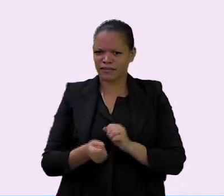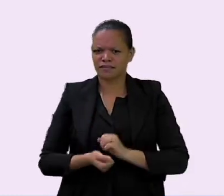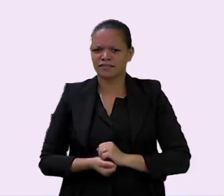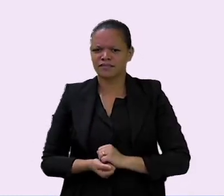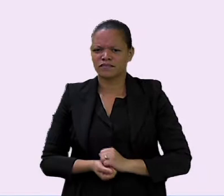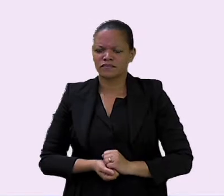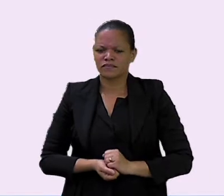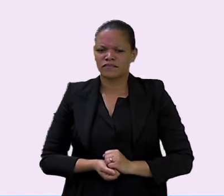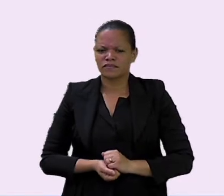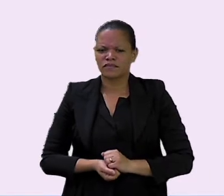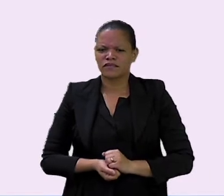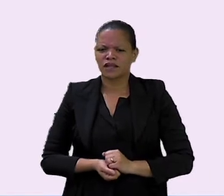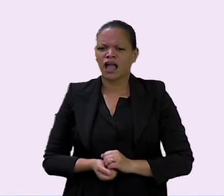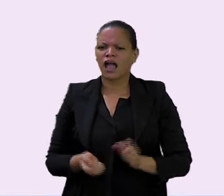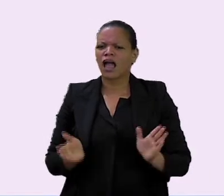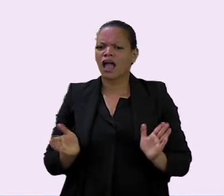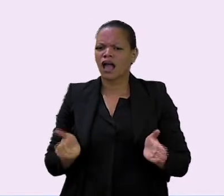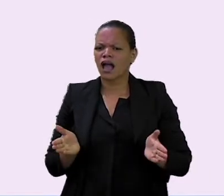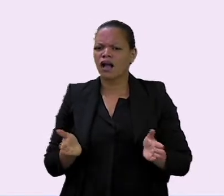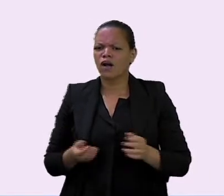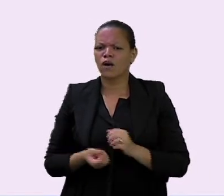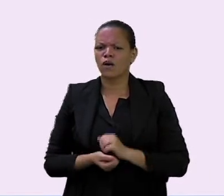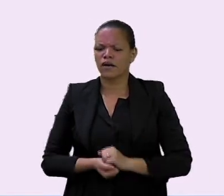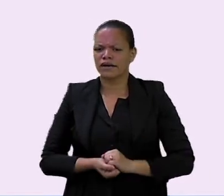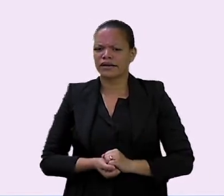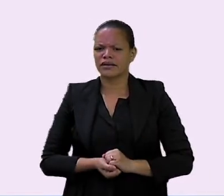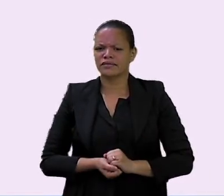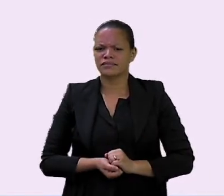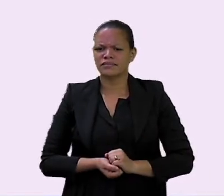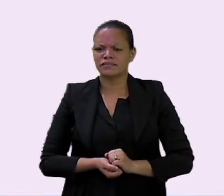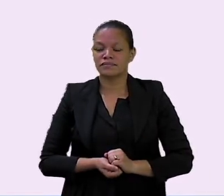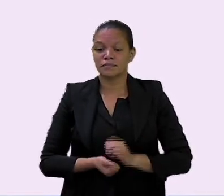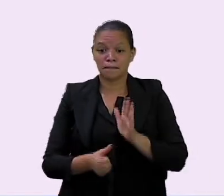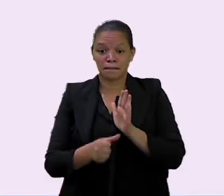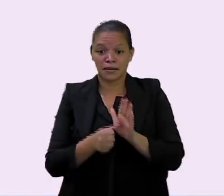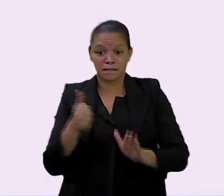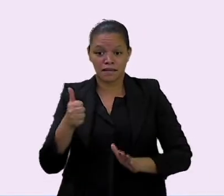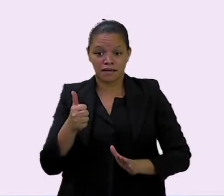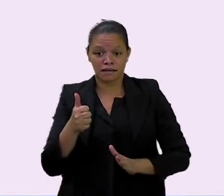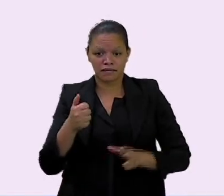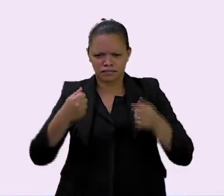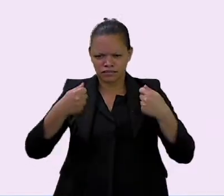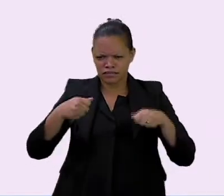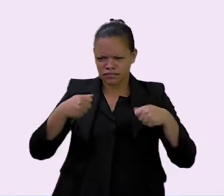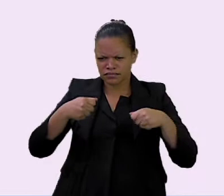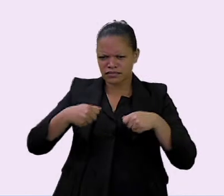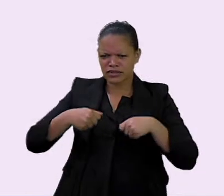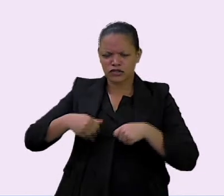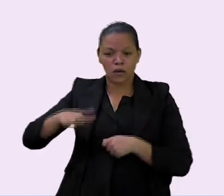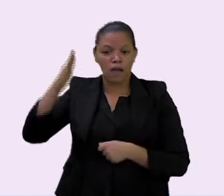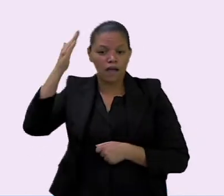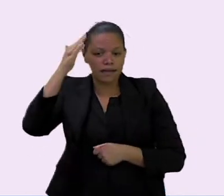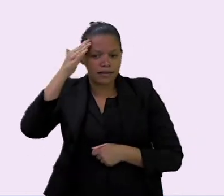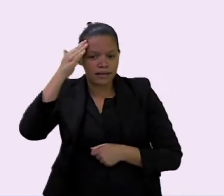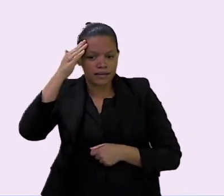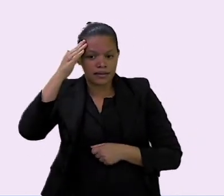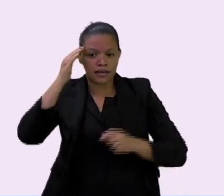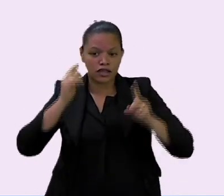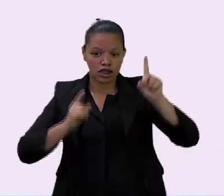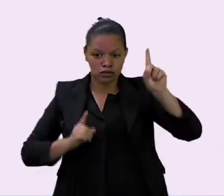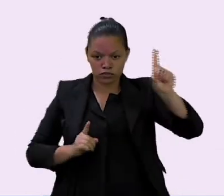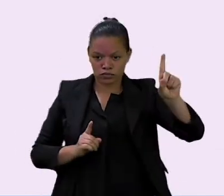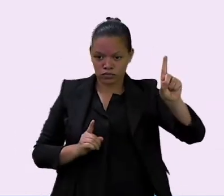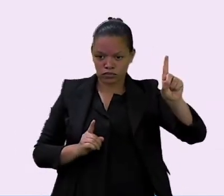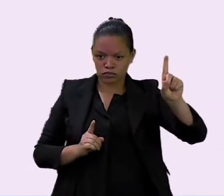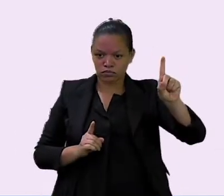vamos ver como faz essa leitura daqui a pouquinho. Então, a primeira coisa que eu preciso entender é que um pedaço